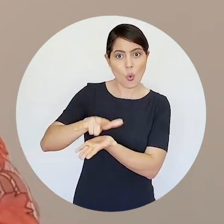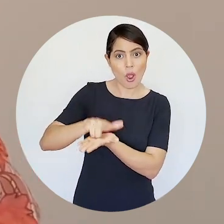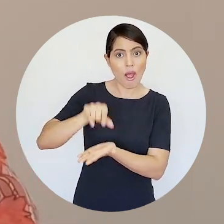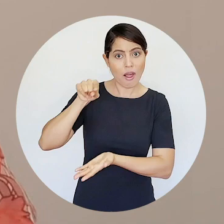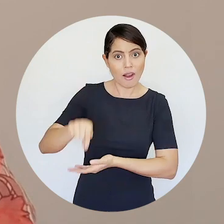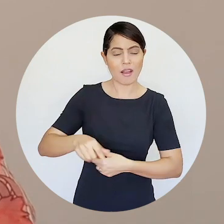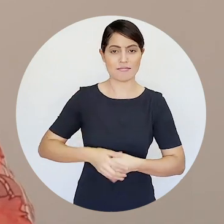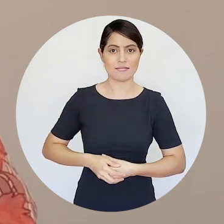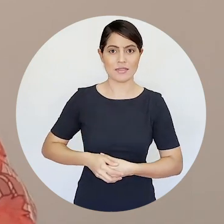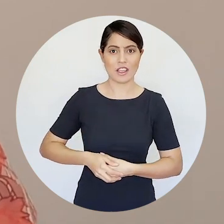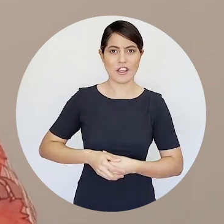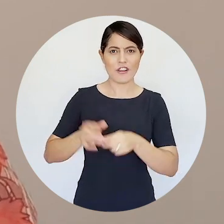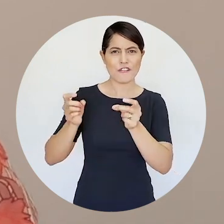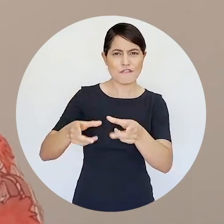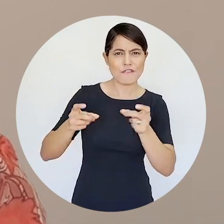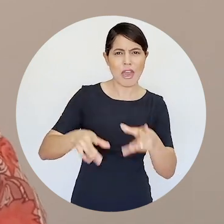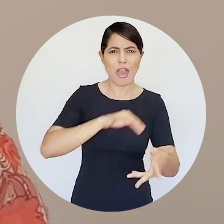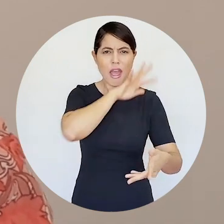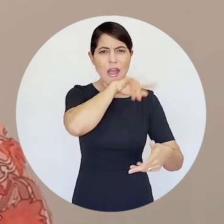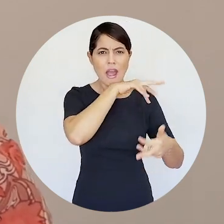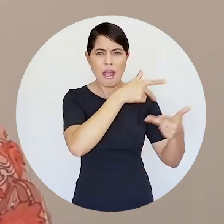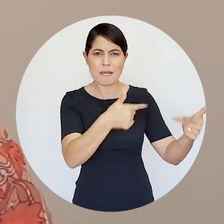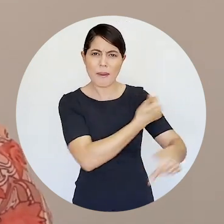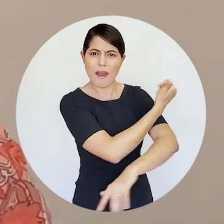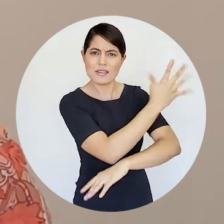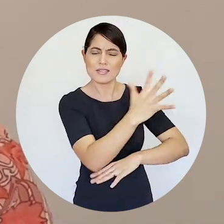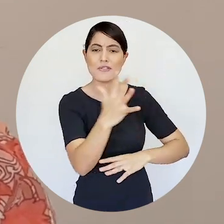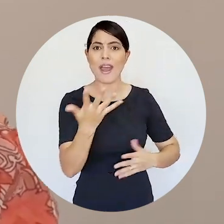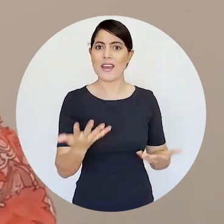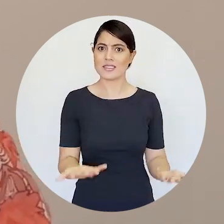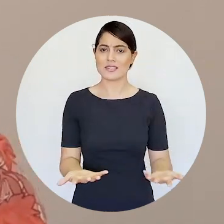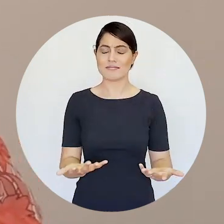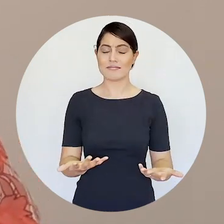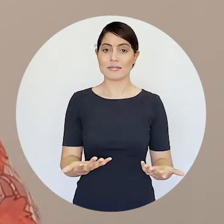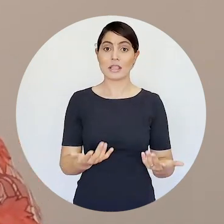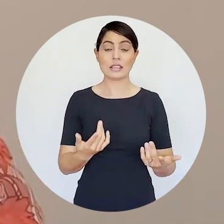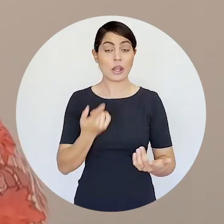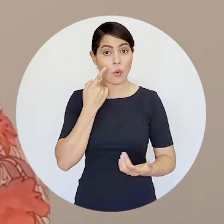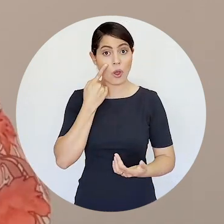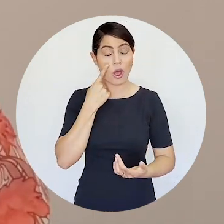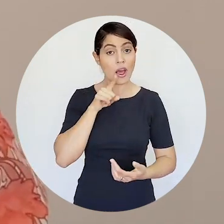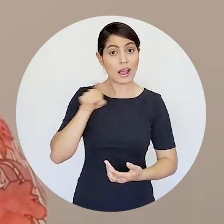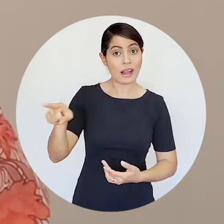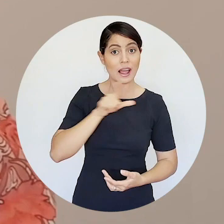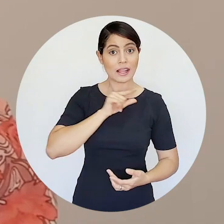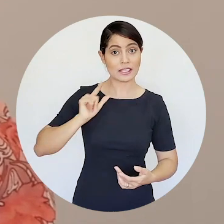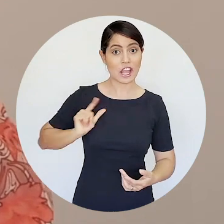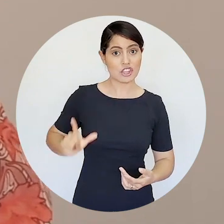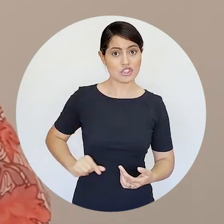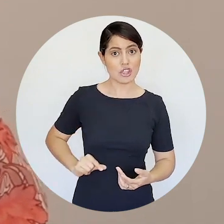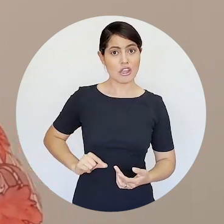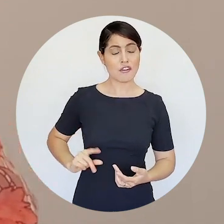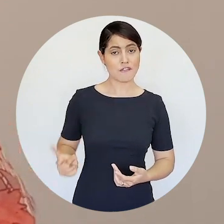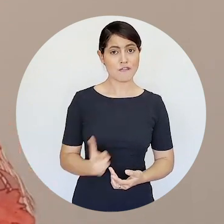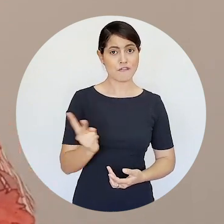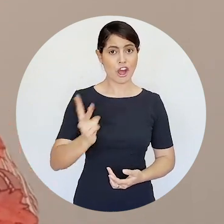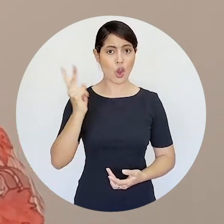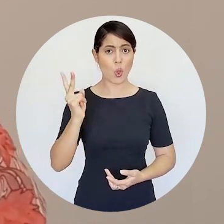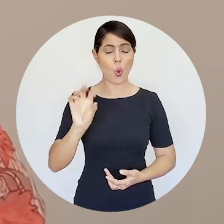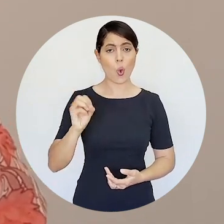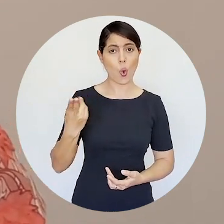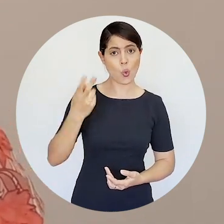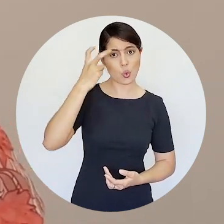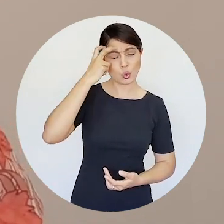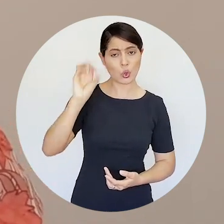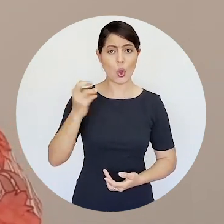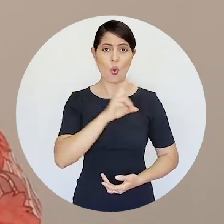trabalhavam um mercado em que se vendiam animais silvestres. Esses animais silvestres são muito valorizados na China por razões